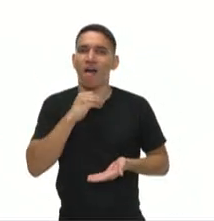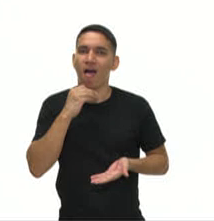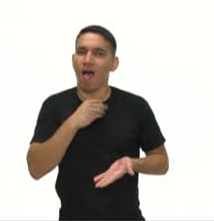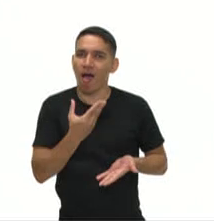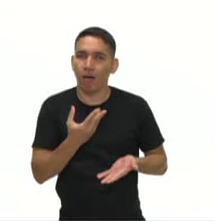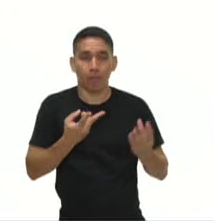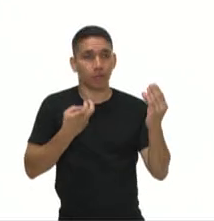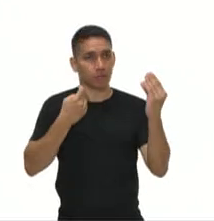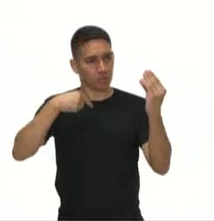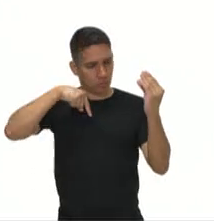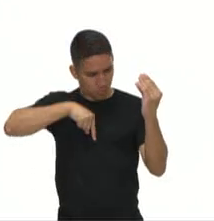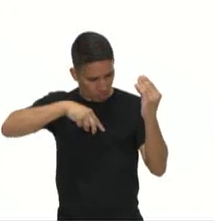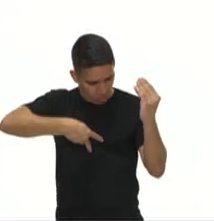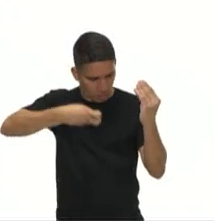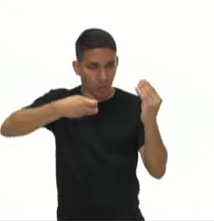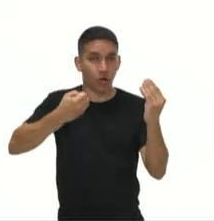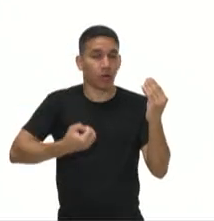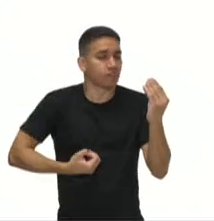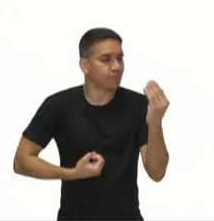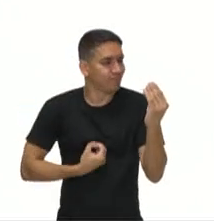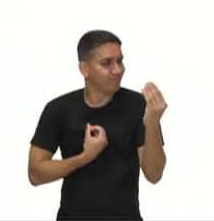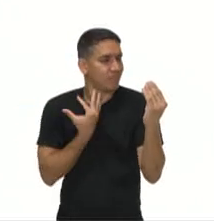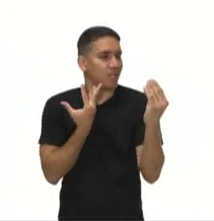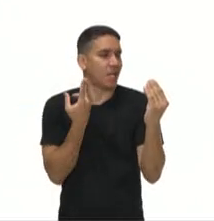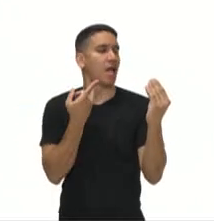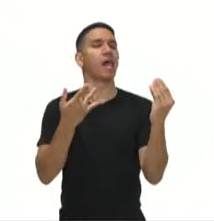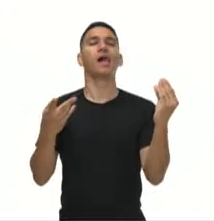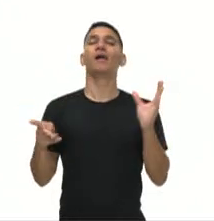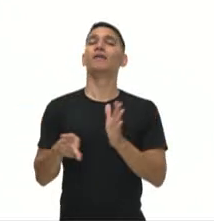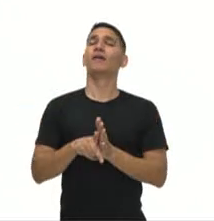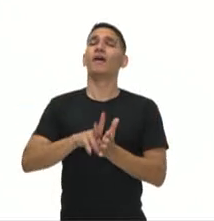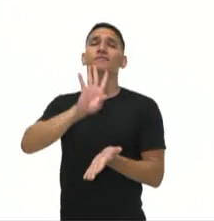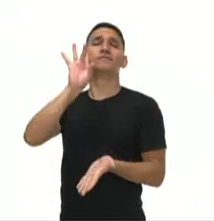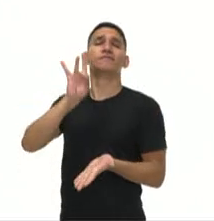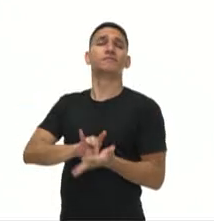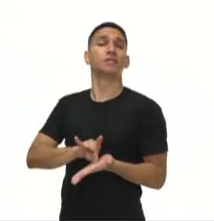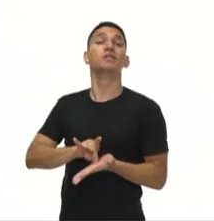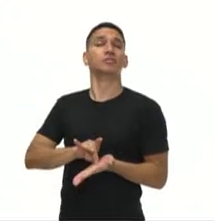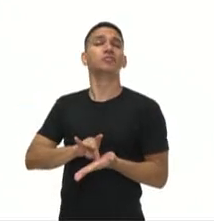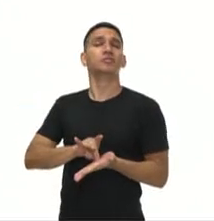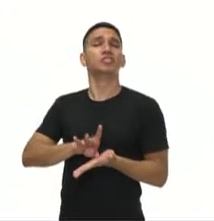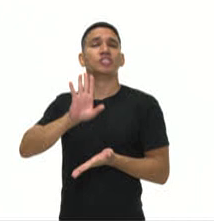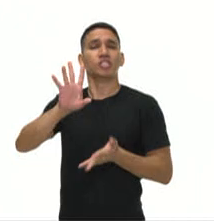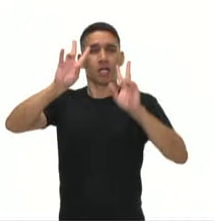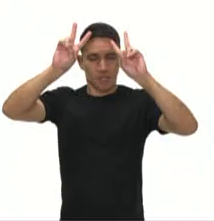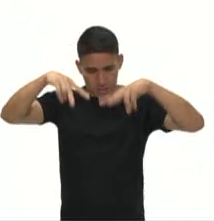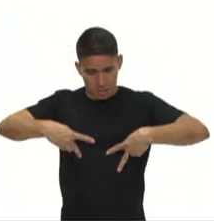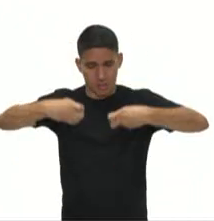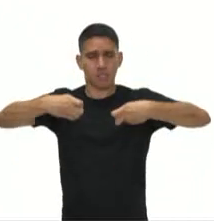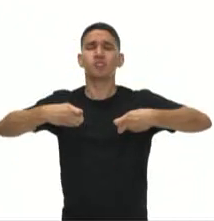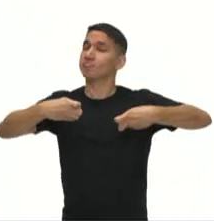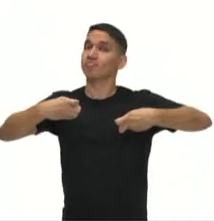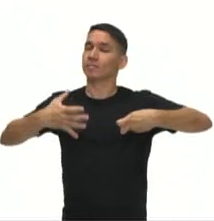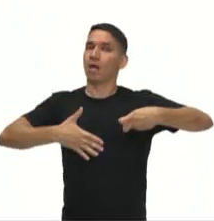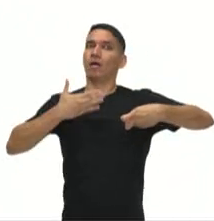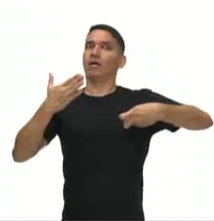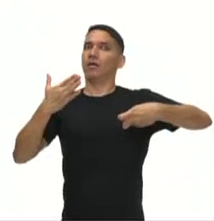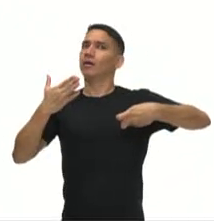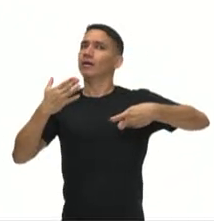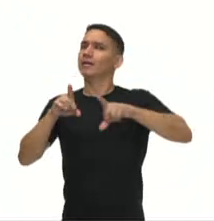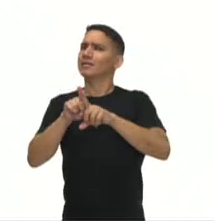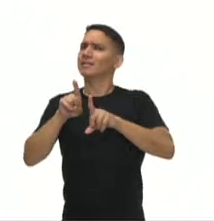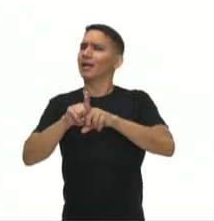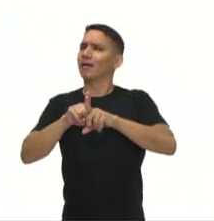de seu ser, jorrou de uma fonte oculta nele a verdade, que logo o encheu de susto e